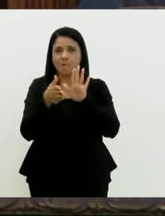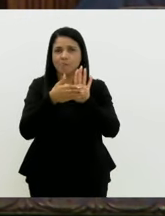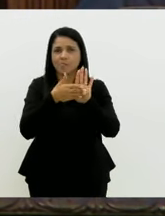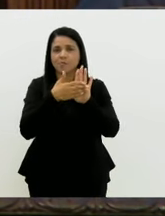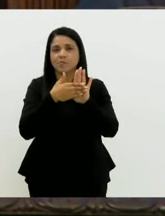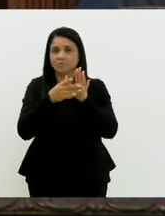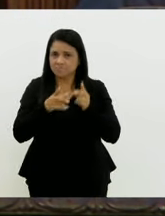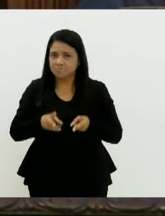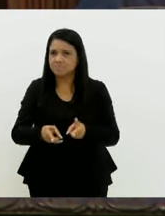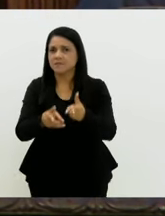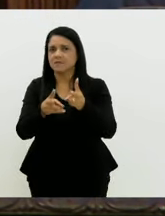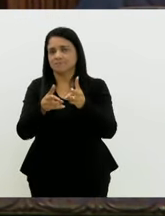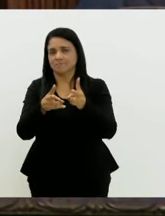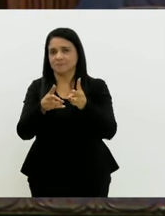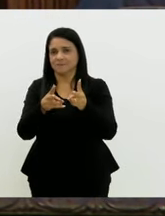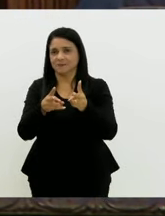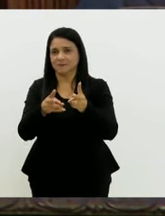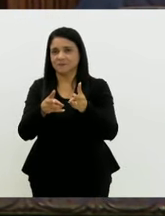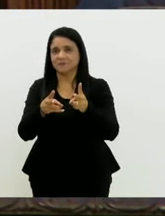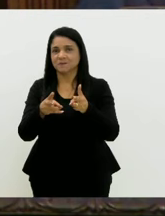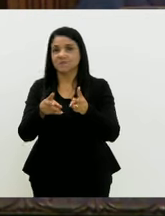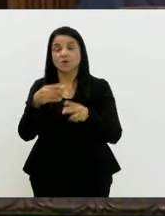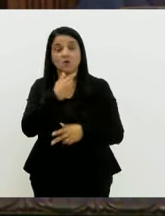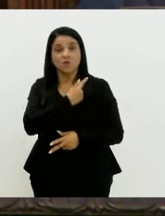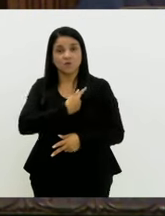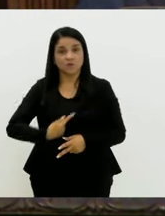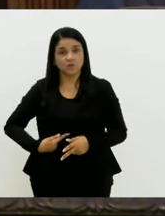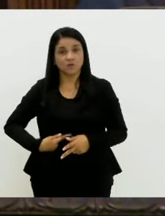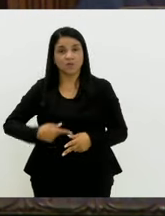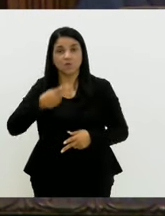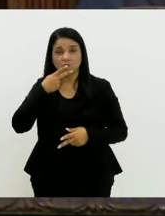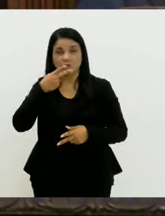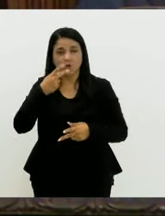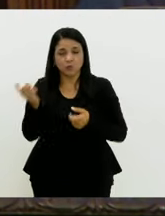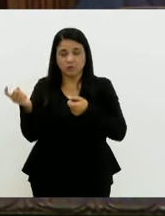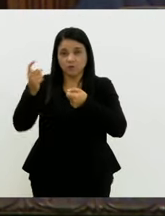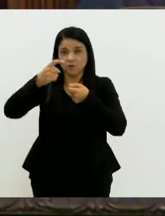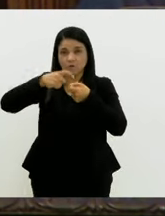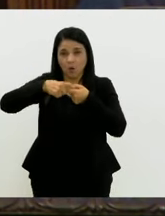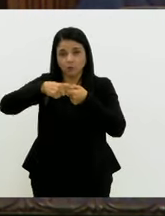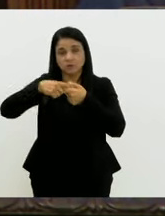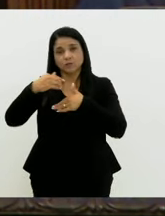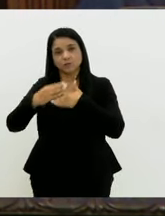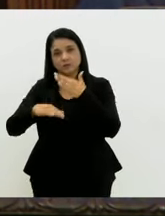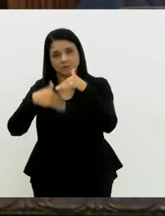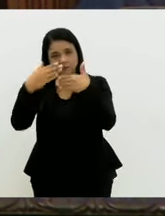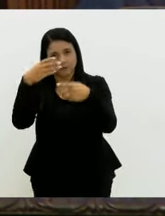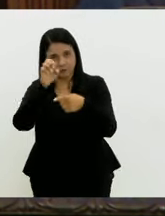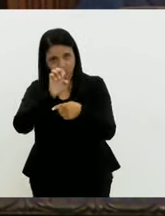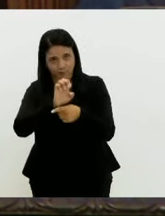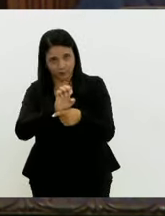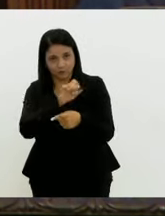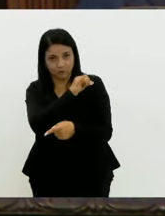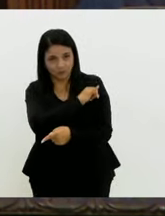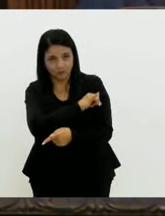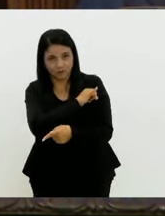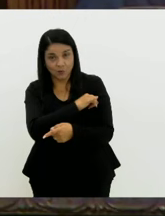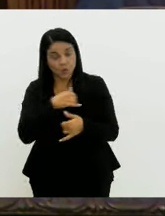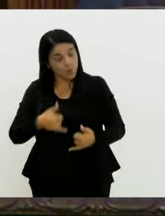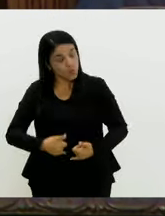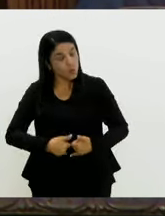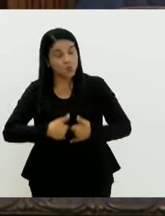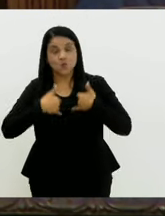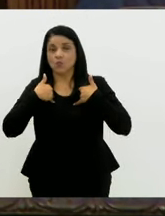O governador falou da ascensão, da retomada do crescimento do Estado. Isso nos dá um orgulho